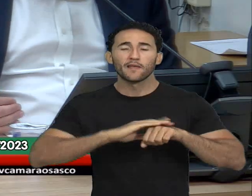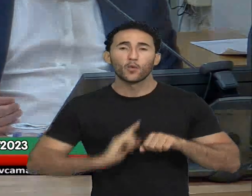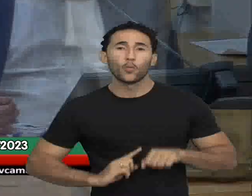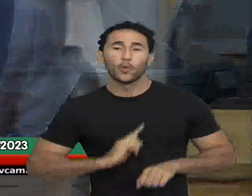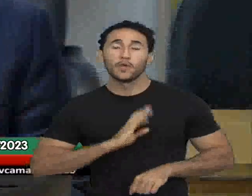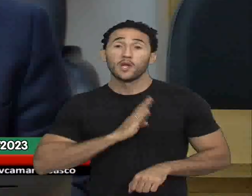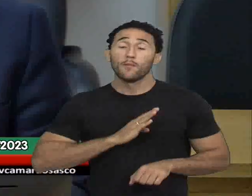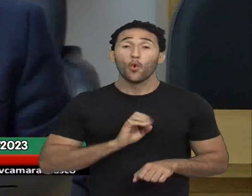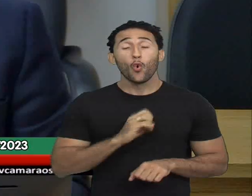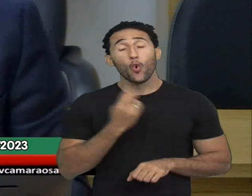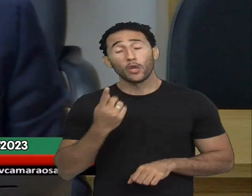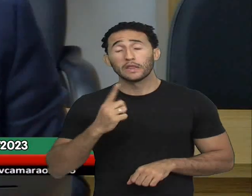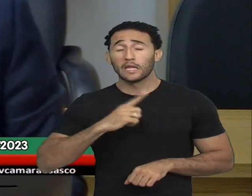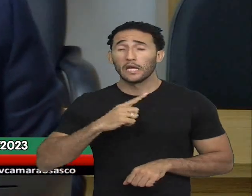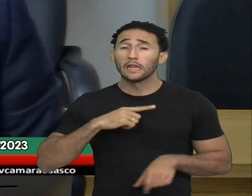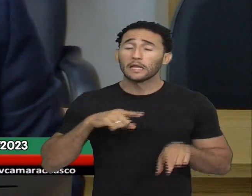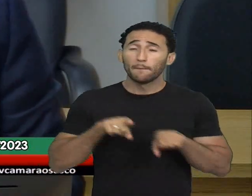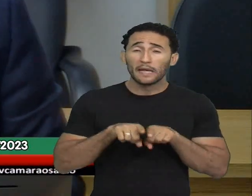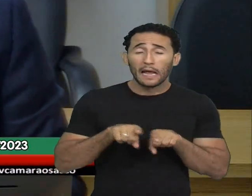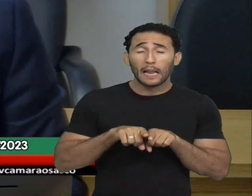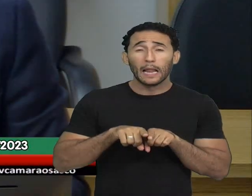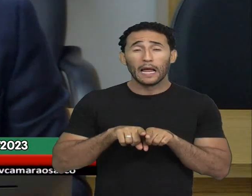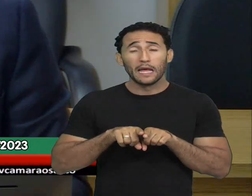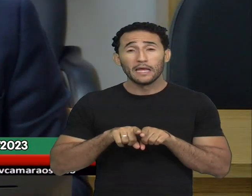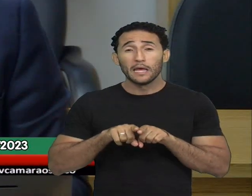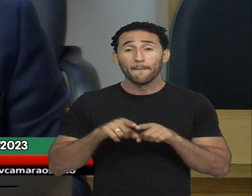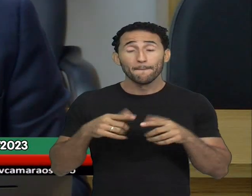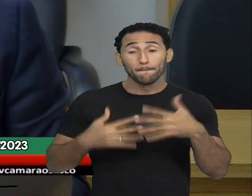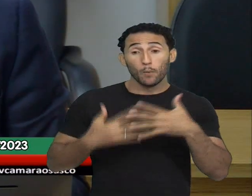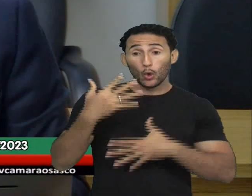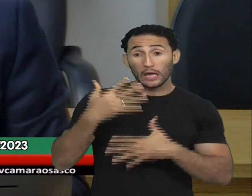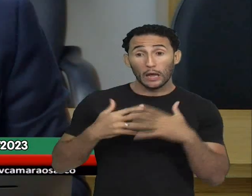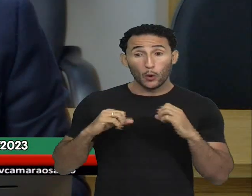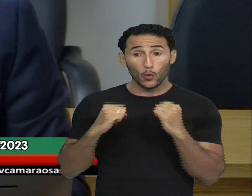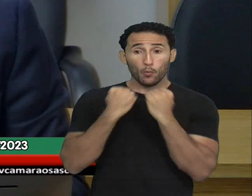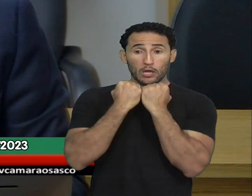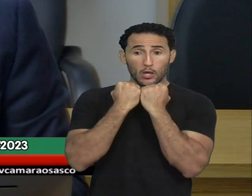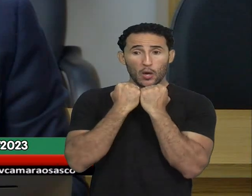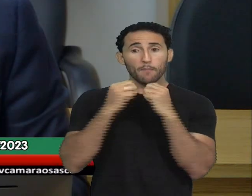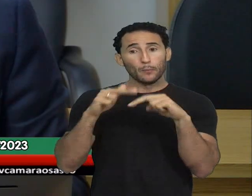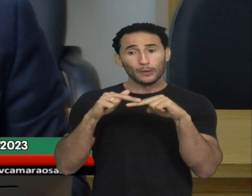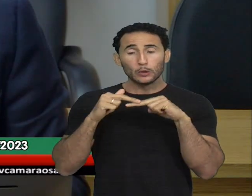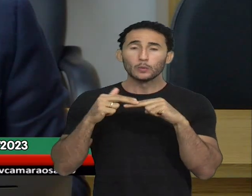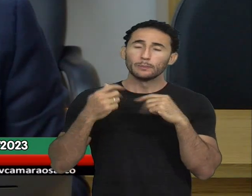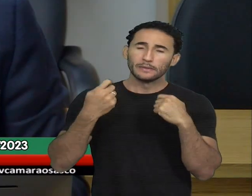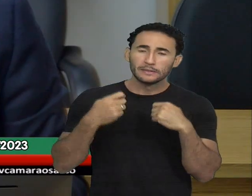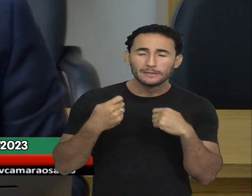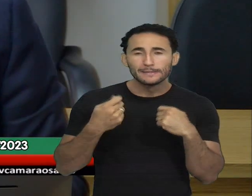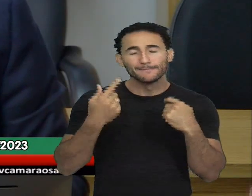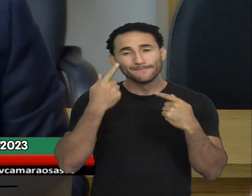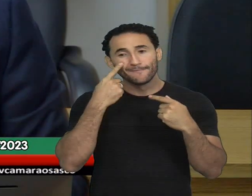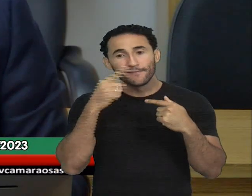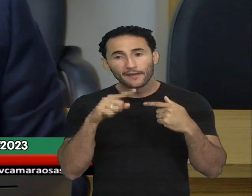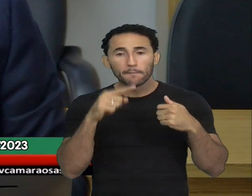tem alergia a contraste, ele tem que ser preparado. Então, essas são as